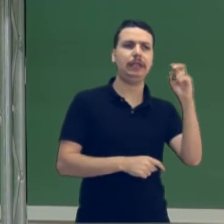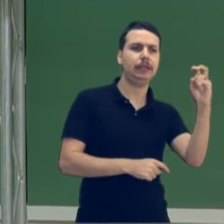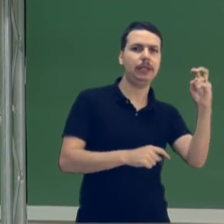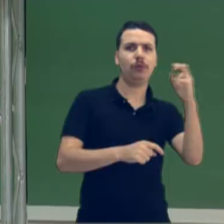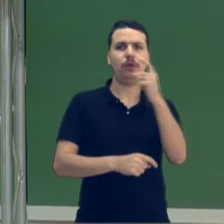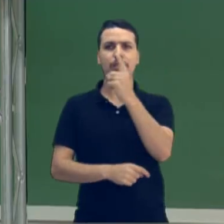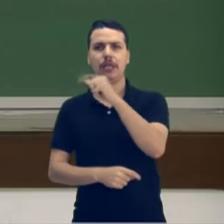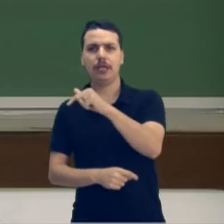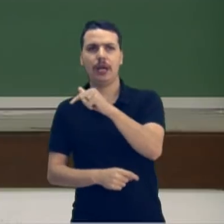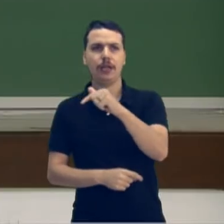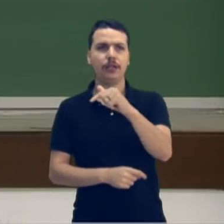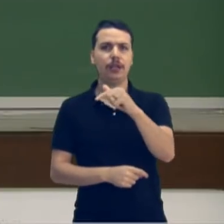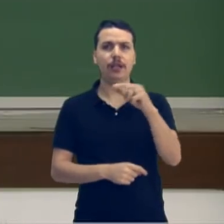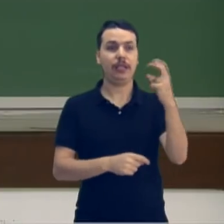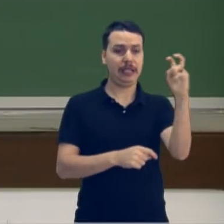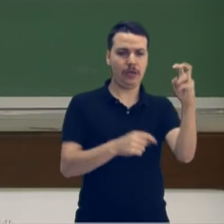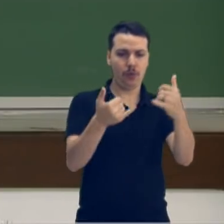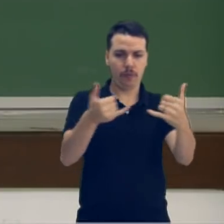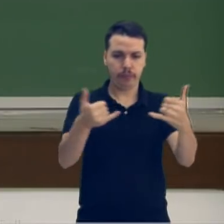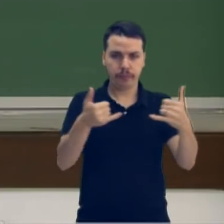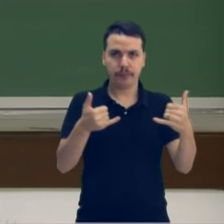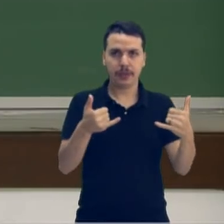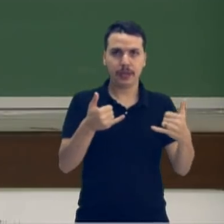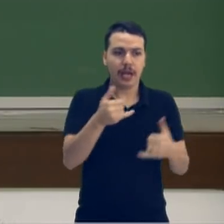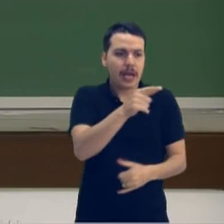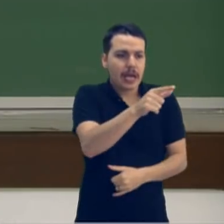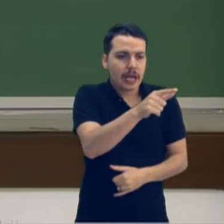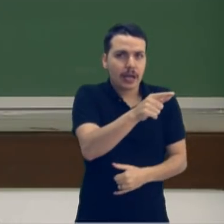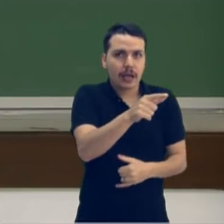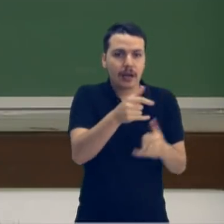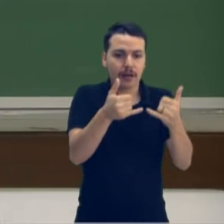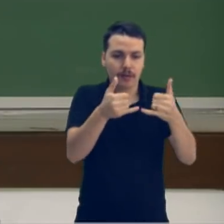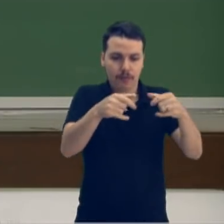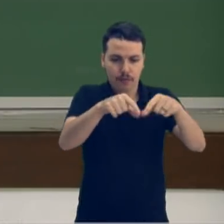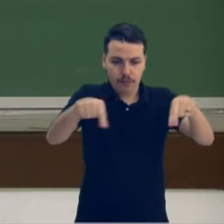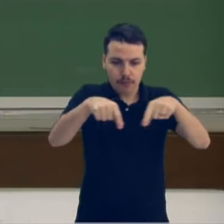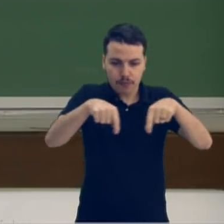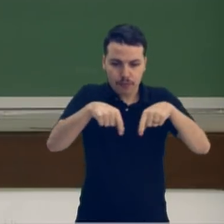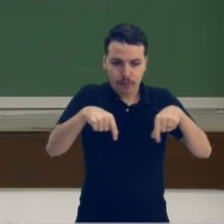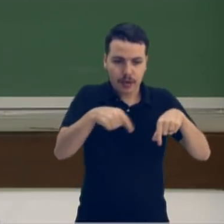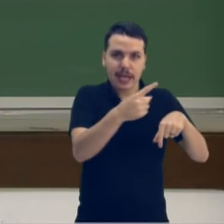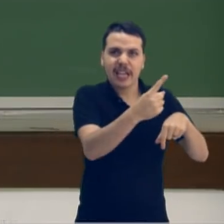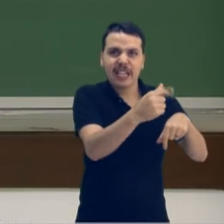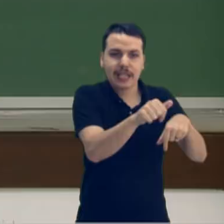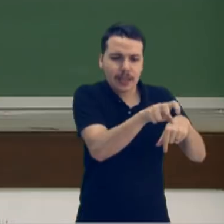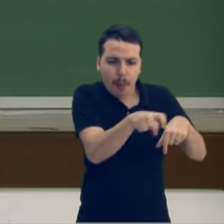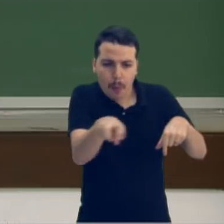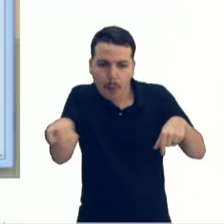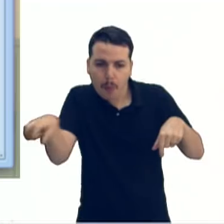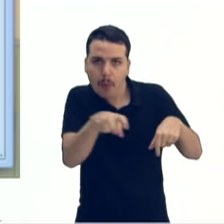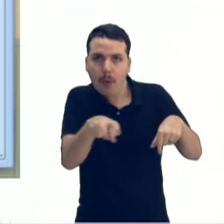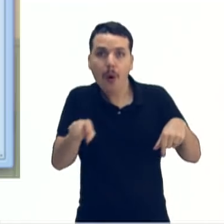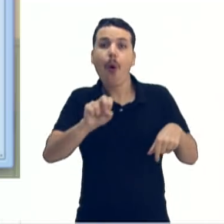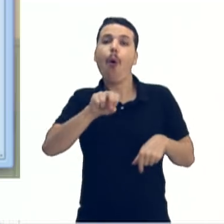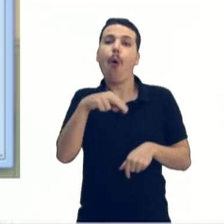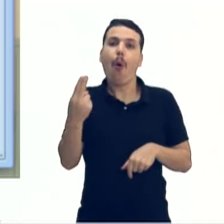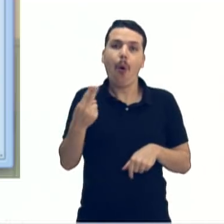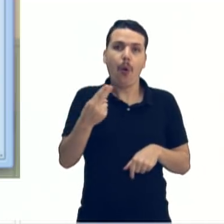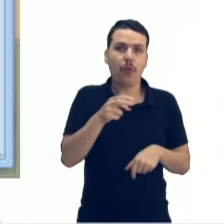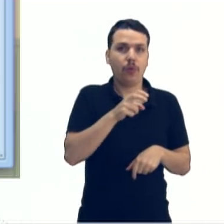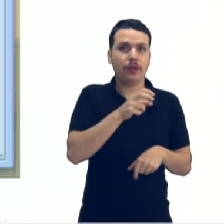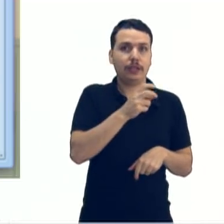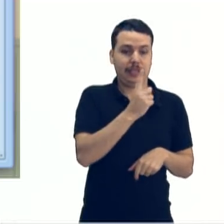para nós, ele não especificou aonde seria a posição da tela. Qual era meu projeto?